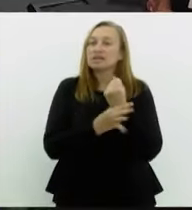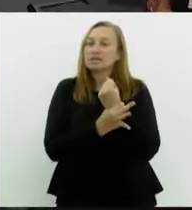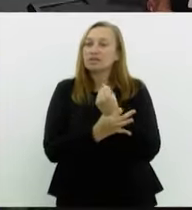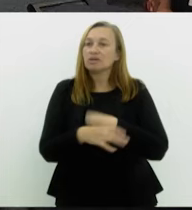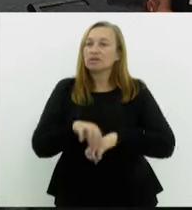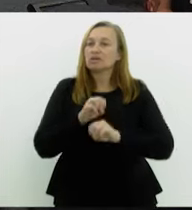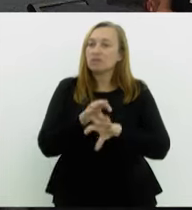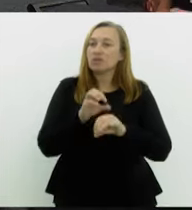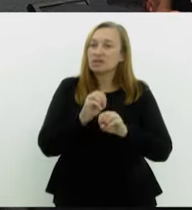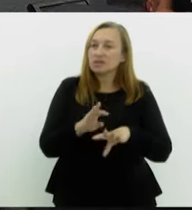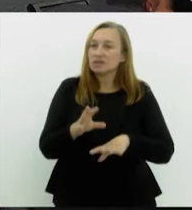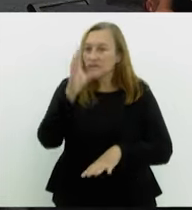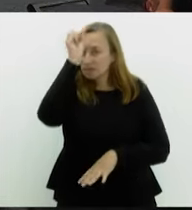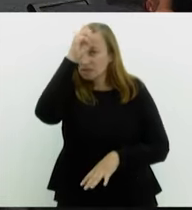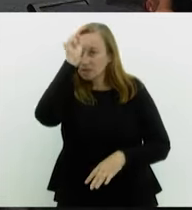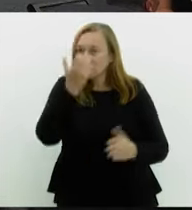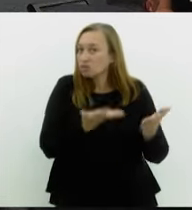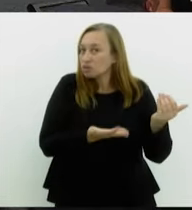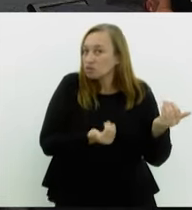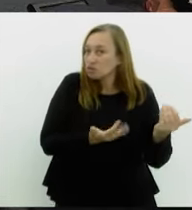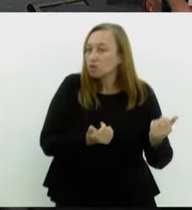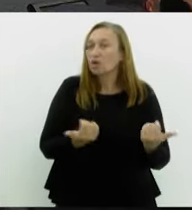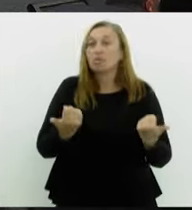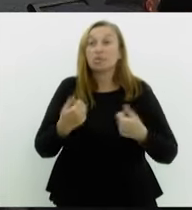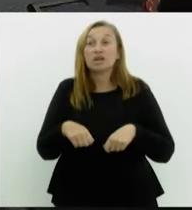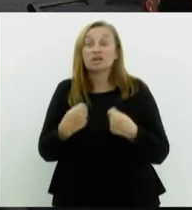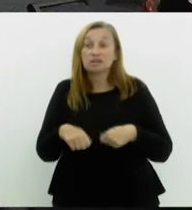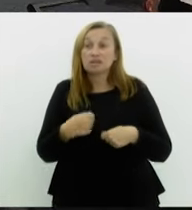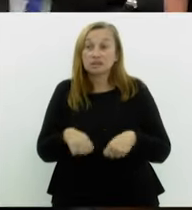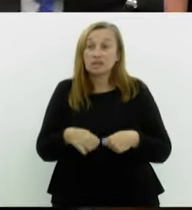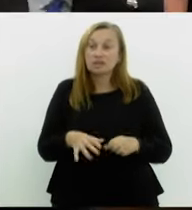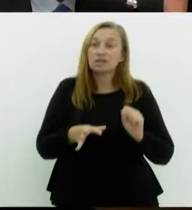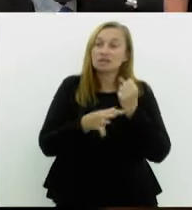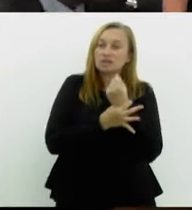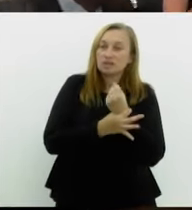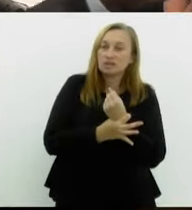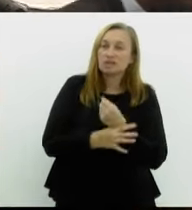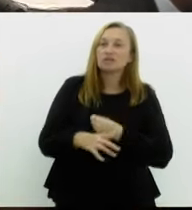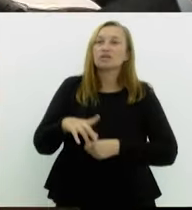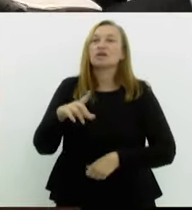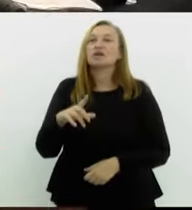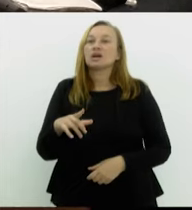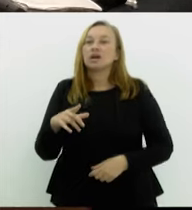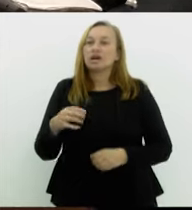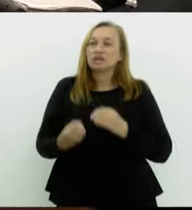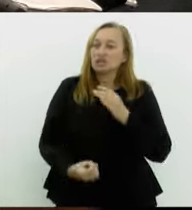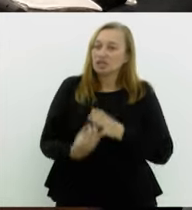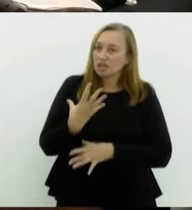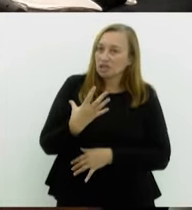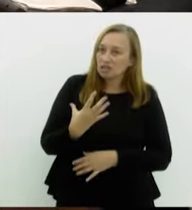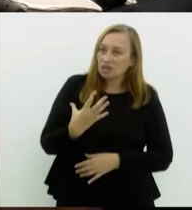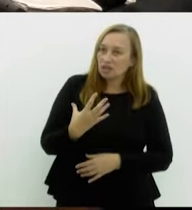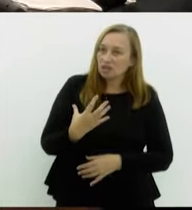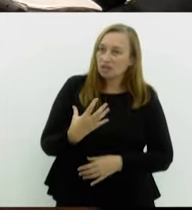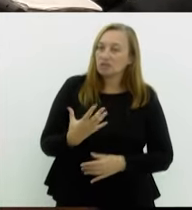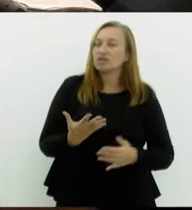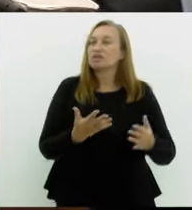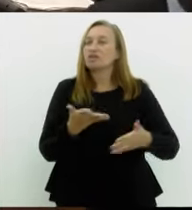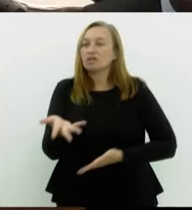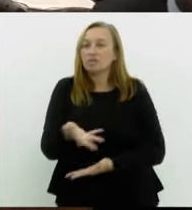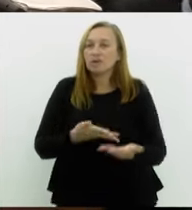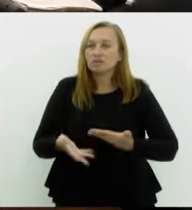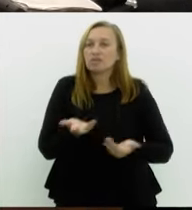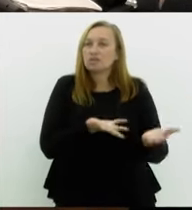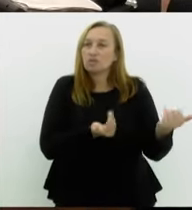e aprendizagem dos nossos jovens, é preciso garantir o ensino crítico e criativo e a participação da juventude como